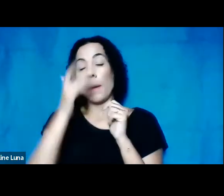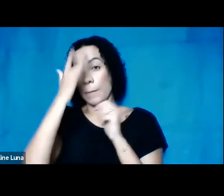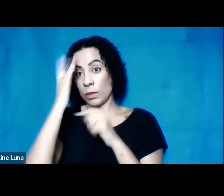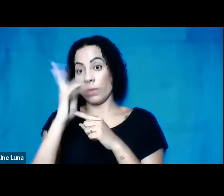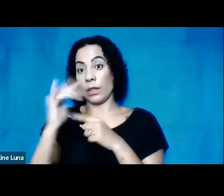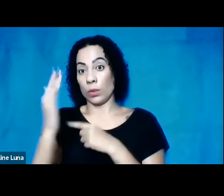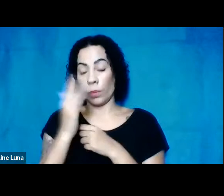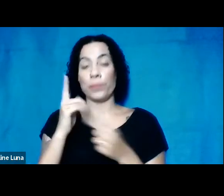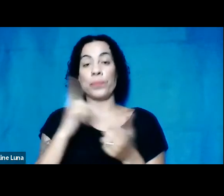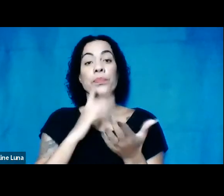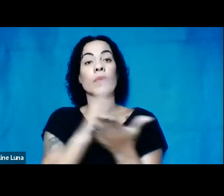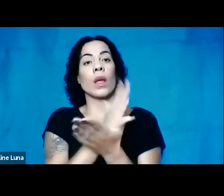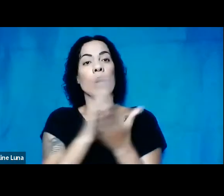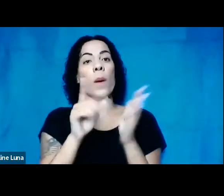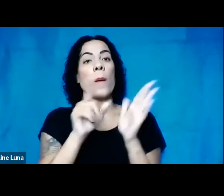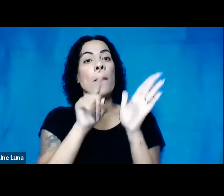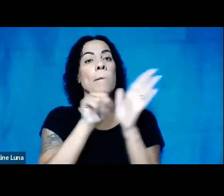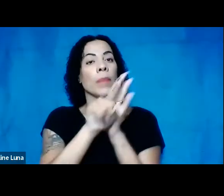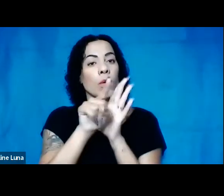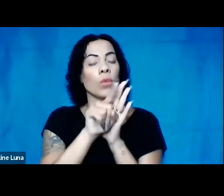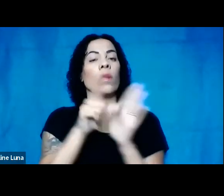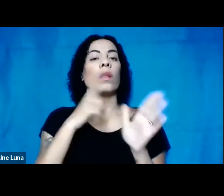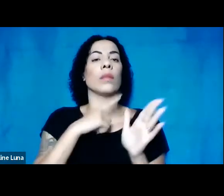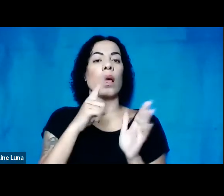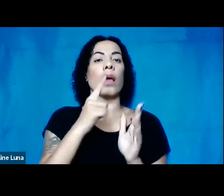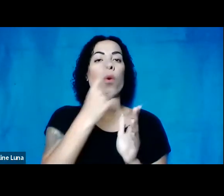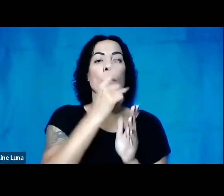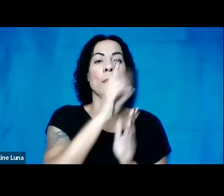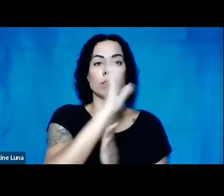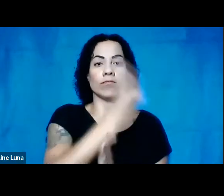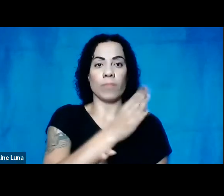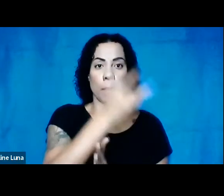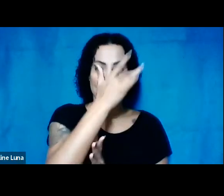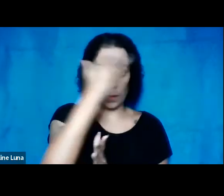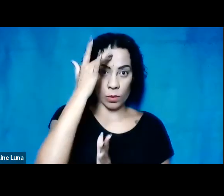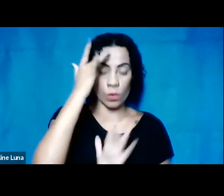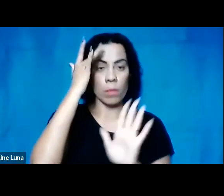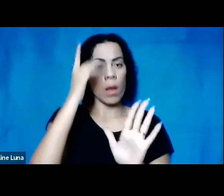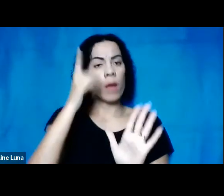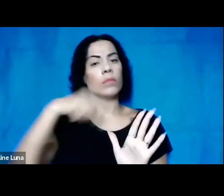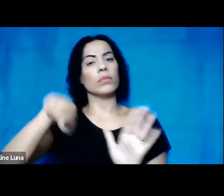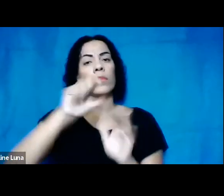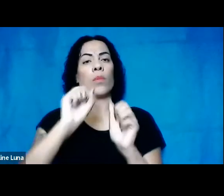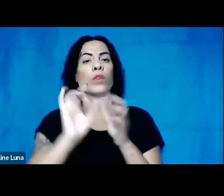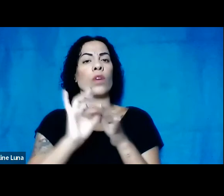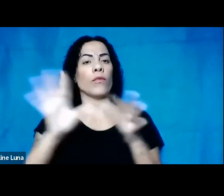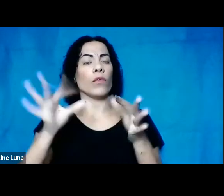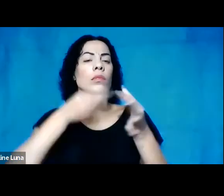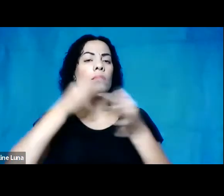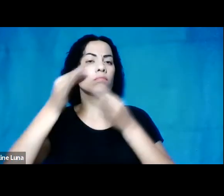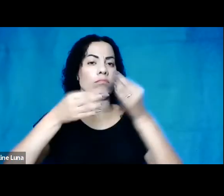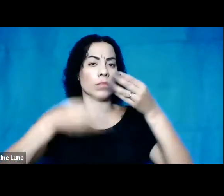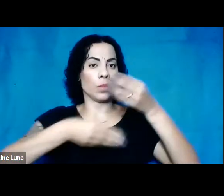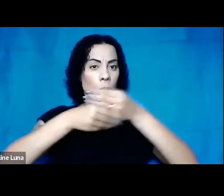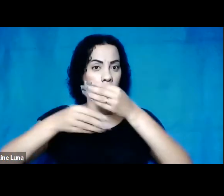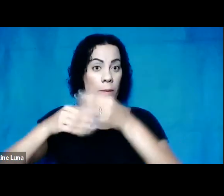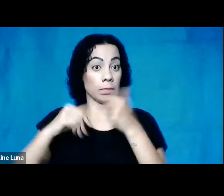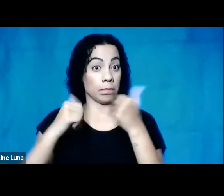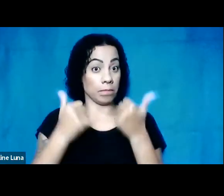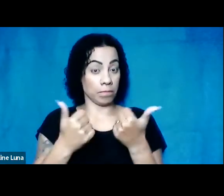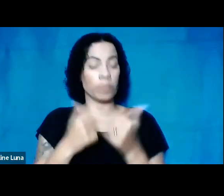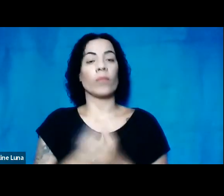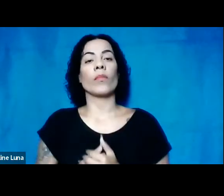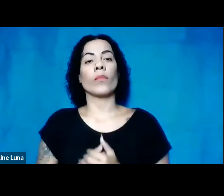Algumas perguntas têm um direcionamento específico, mas, por favor, fiquem à vontade para poder comentar, tá? Bom,